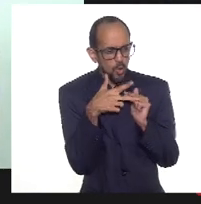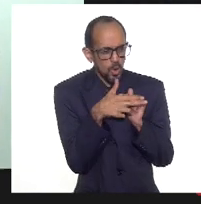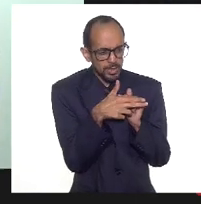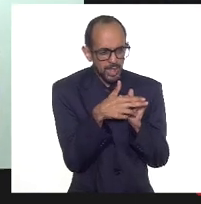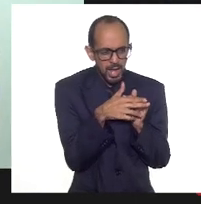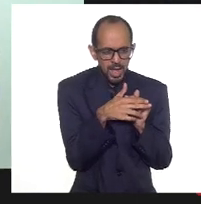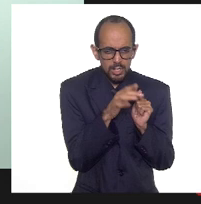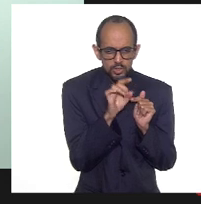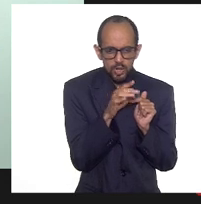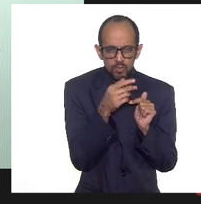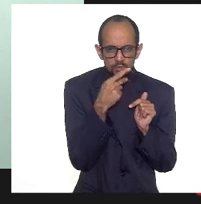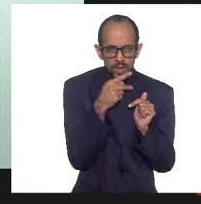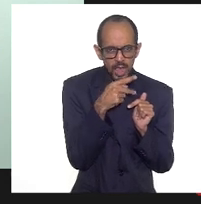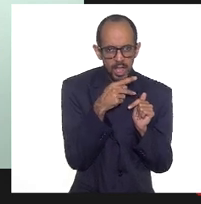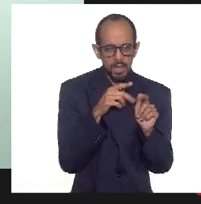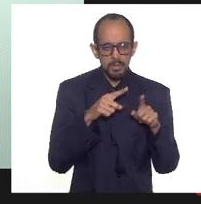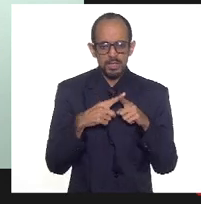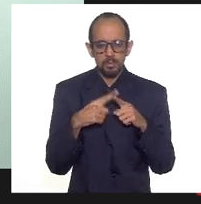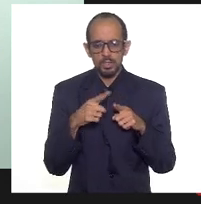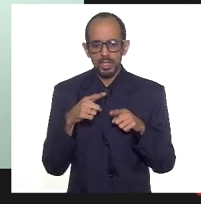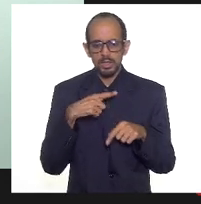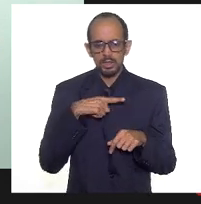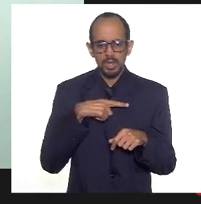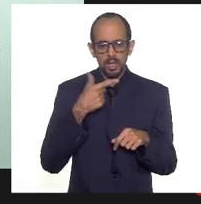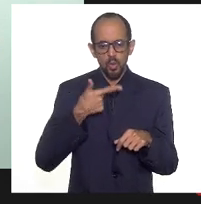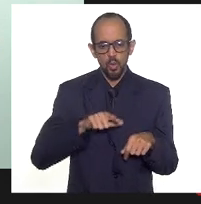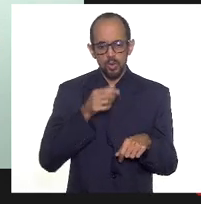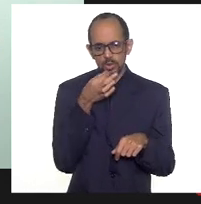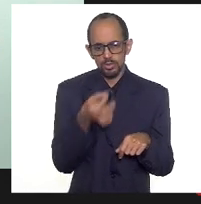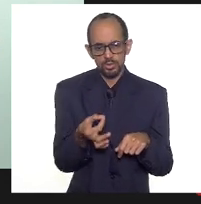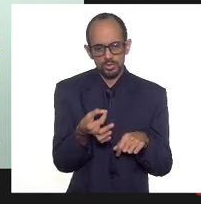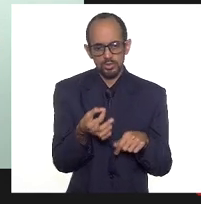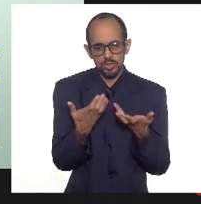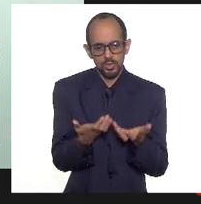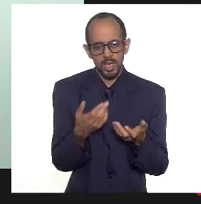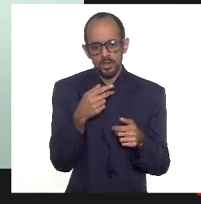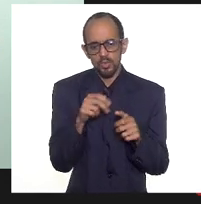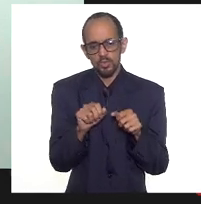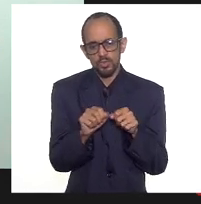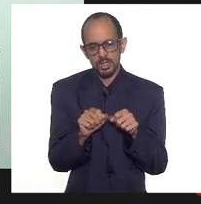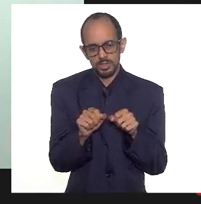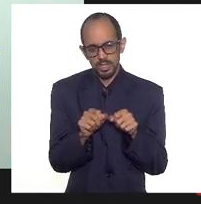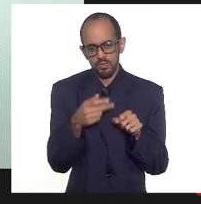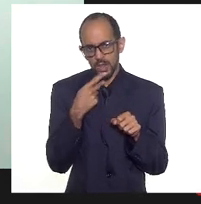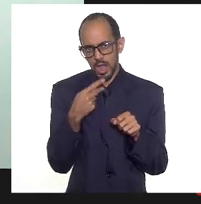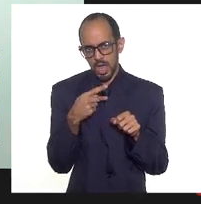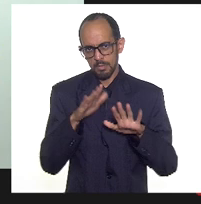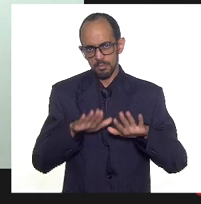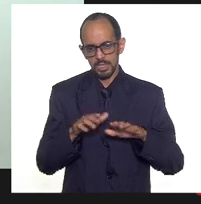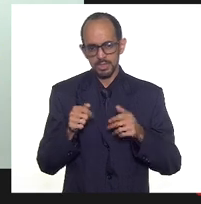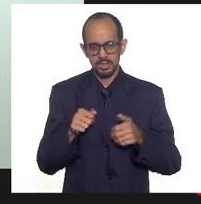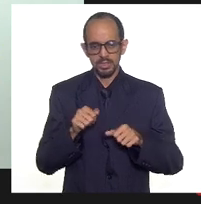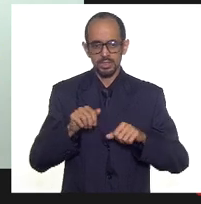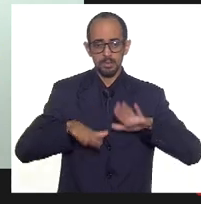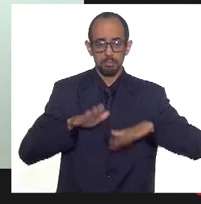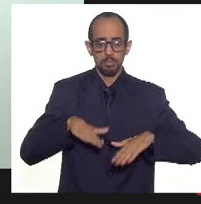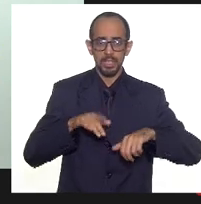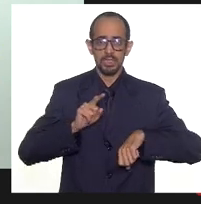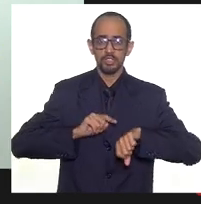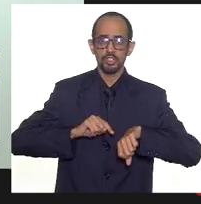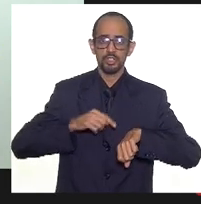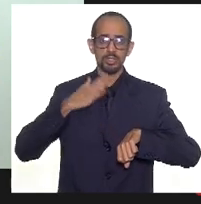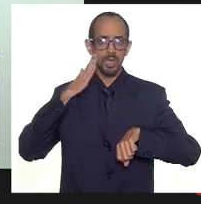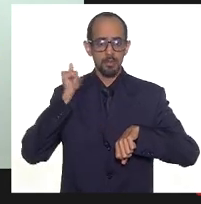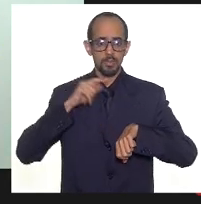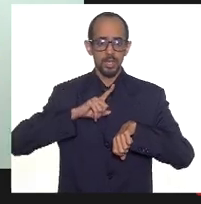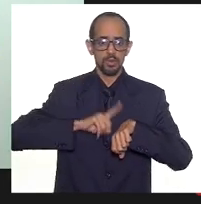interromper. Tem outras indicações que eu vou fazer, é que eu estou só dependendo deles dizerem a disponibilidade, que eu já coloquei que vai ser